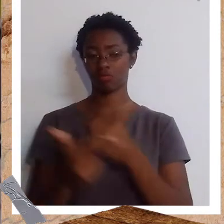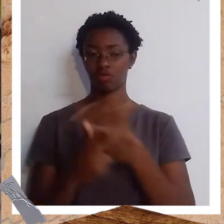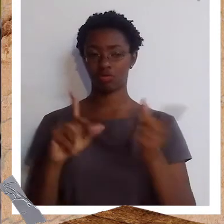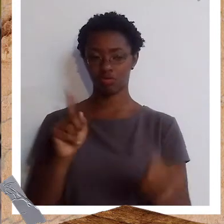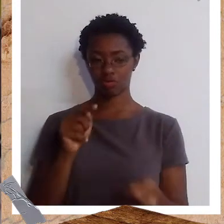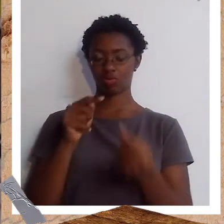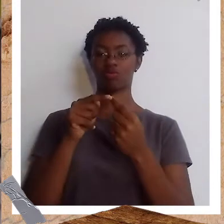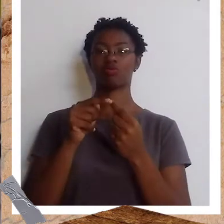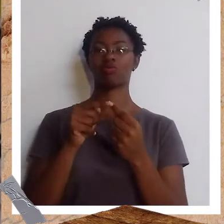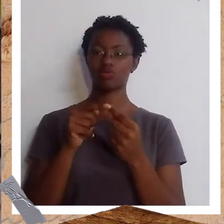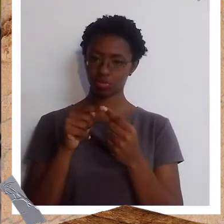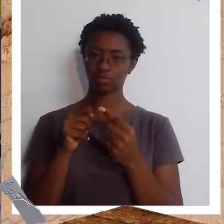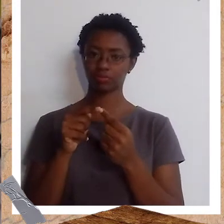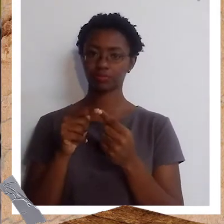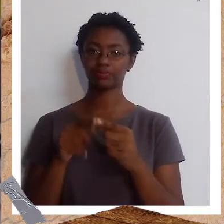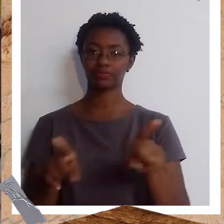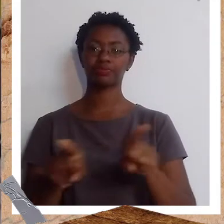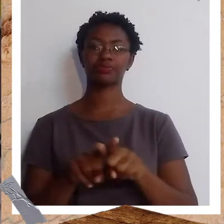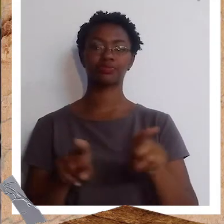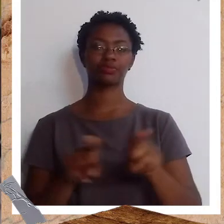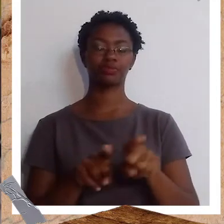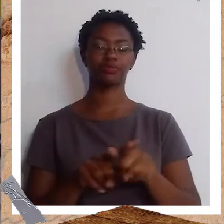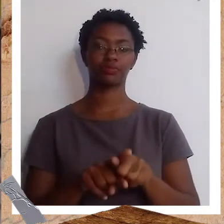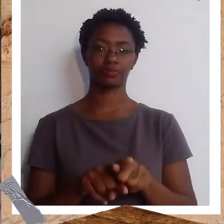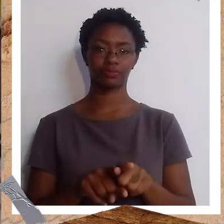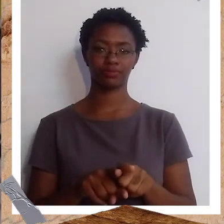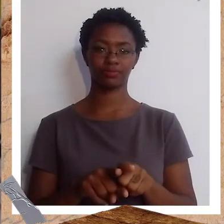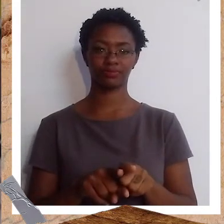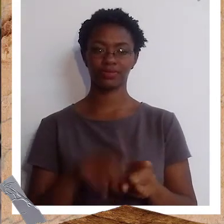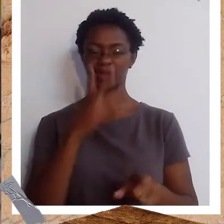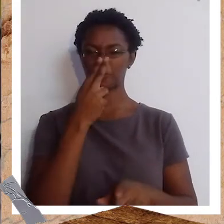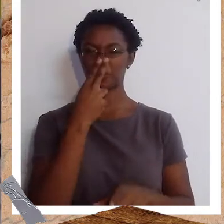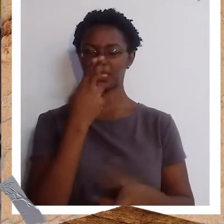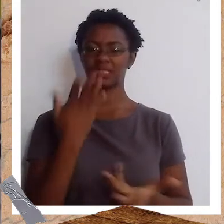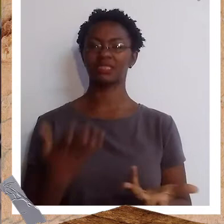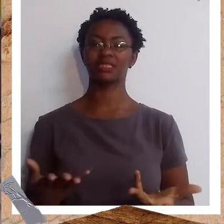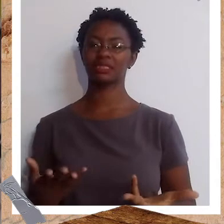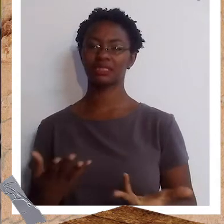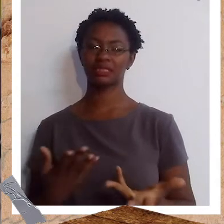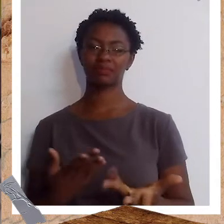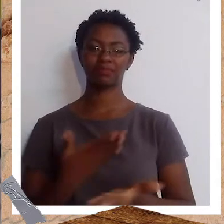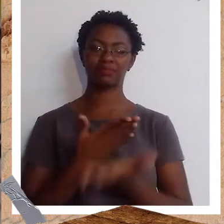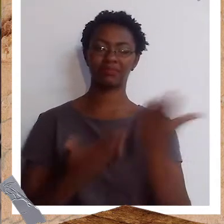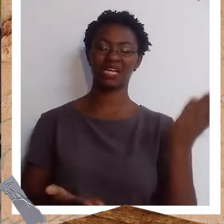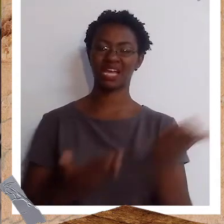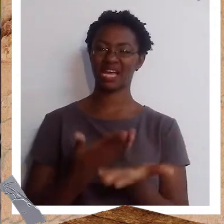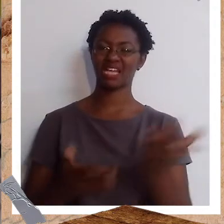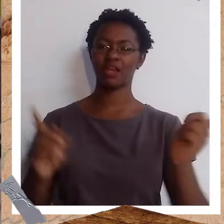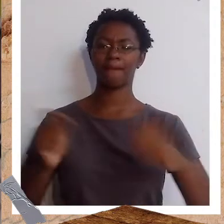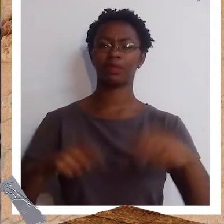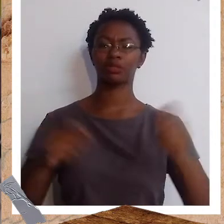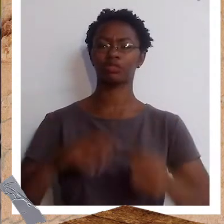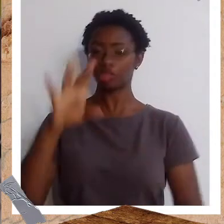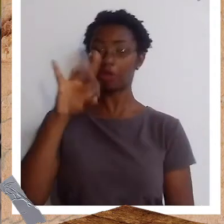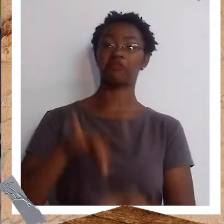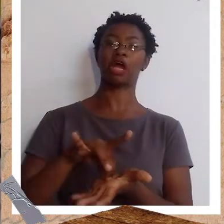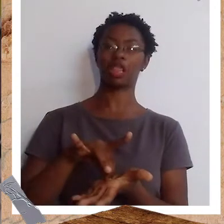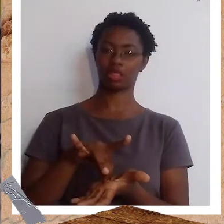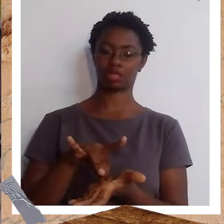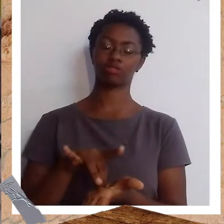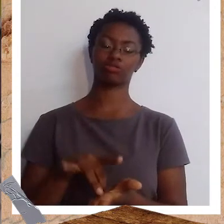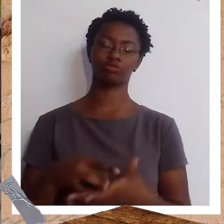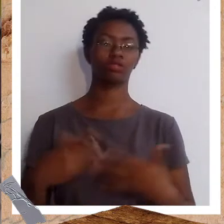que até mesmo desfazem a possibilidade dessa sinceridade, né?